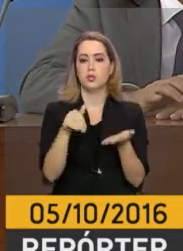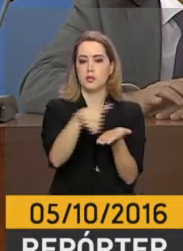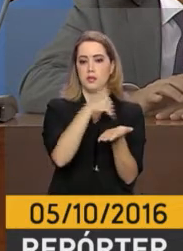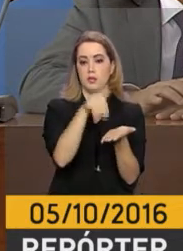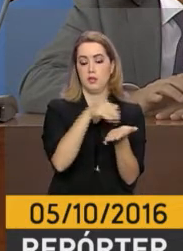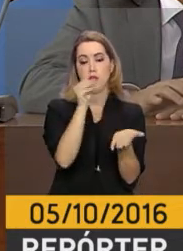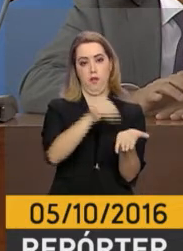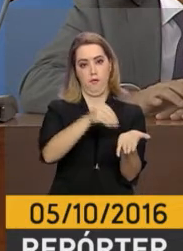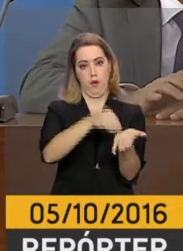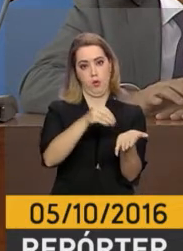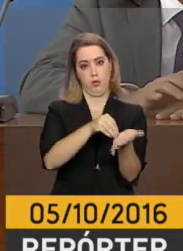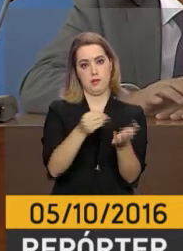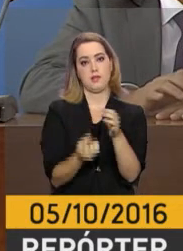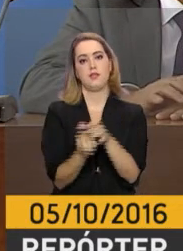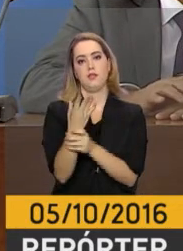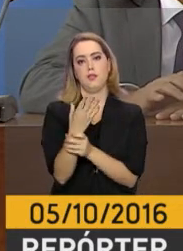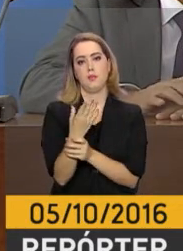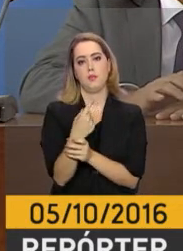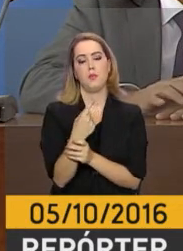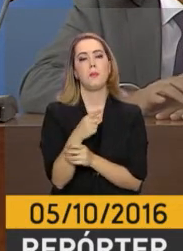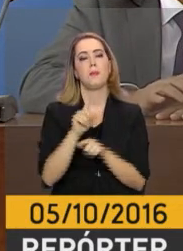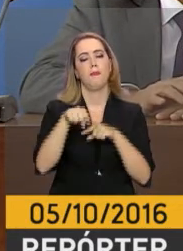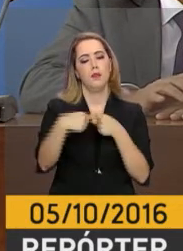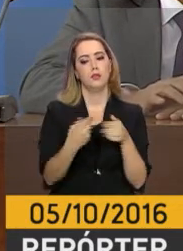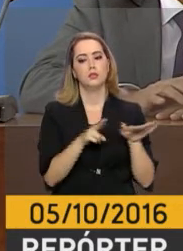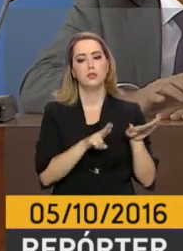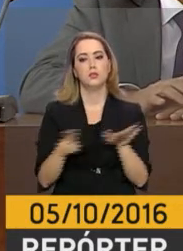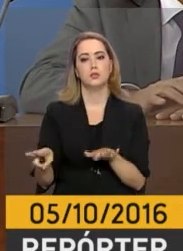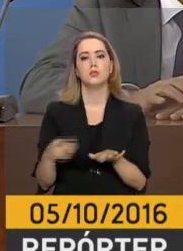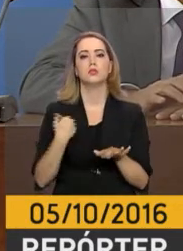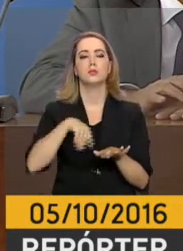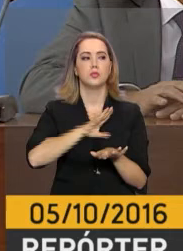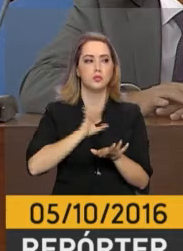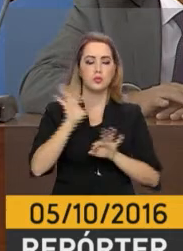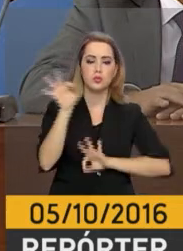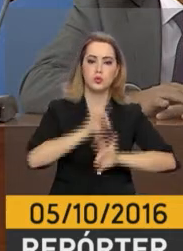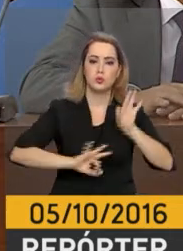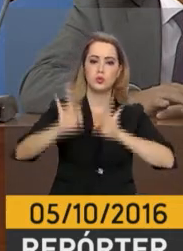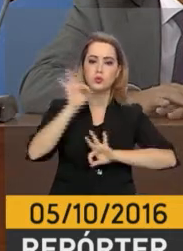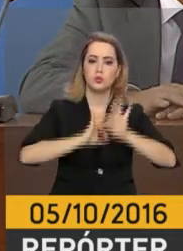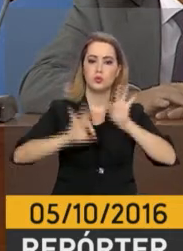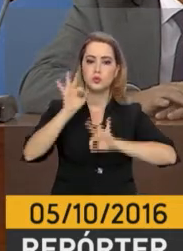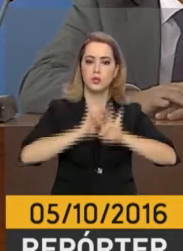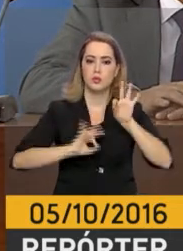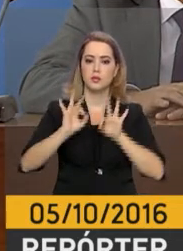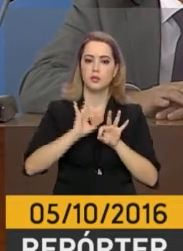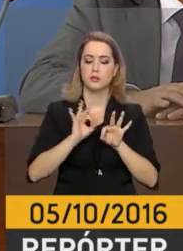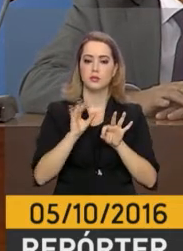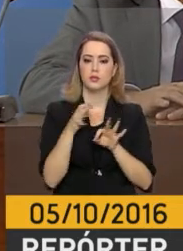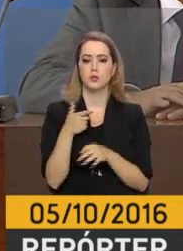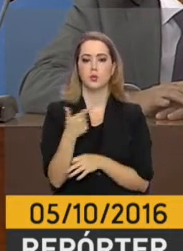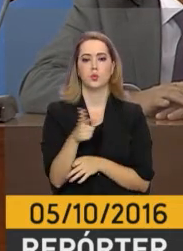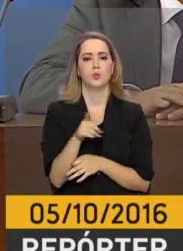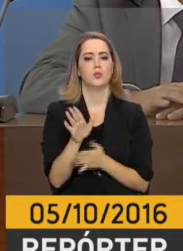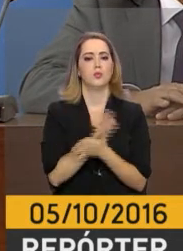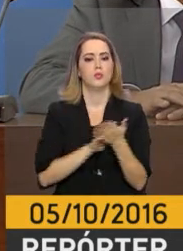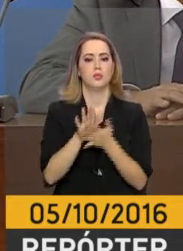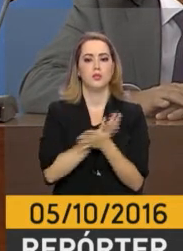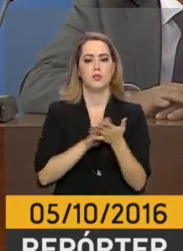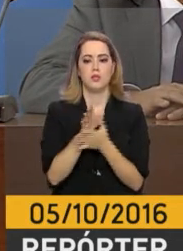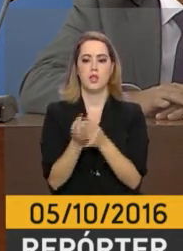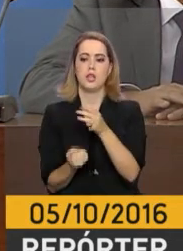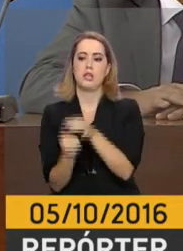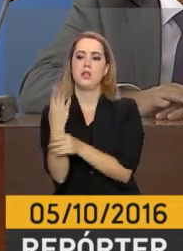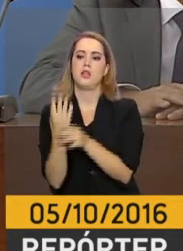próxima semana não devemos estar com ela estruturada não não não existe nenhuma criação de